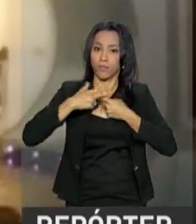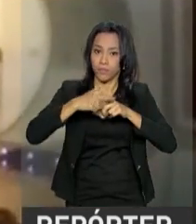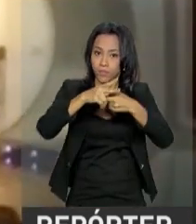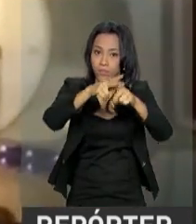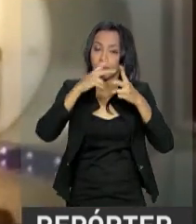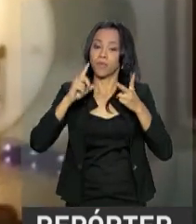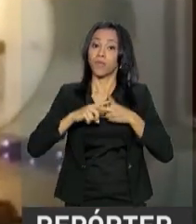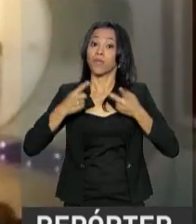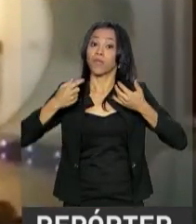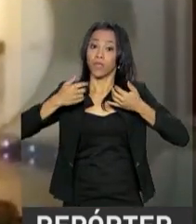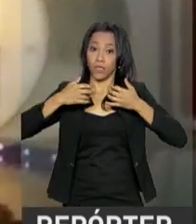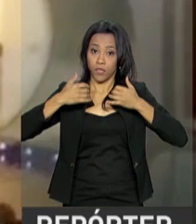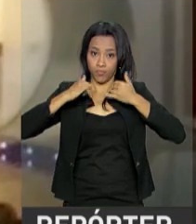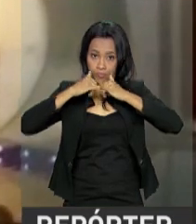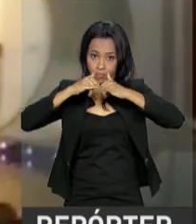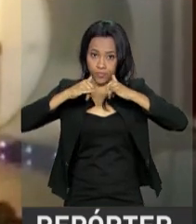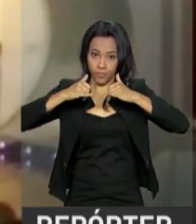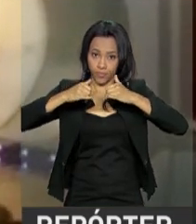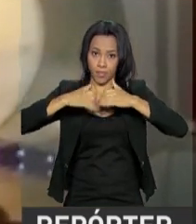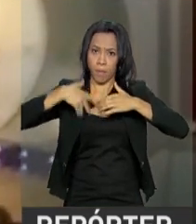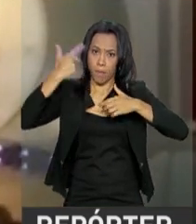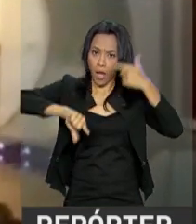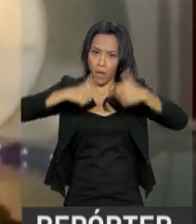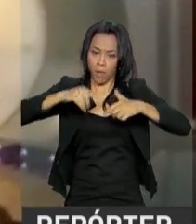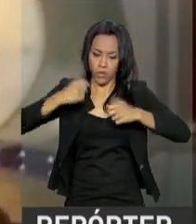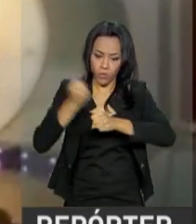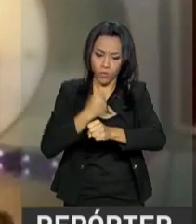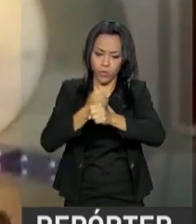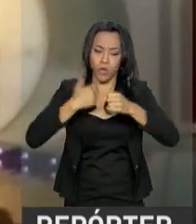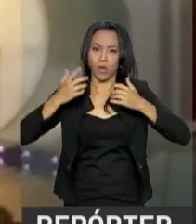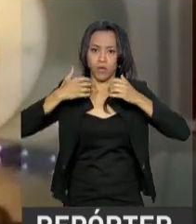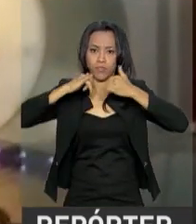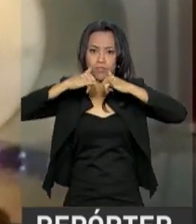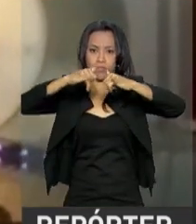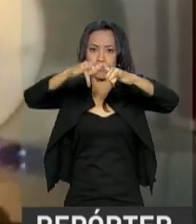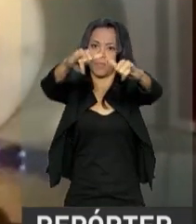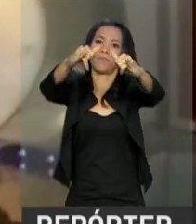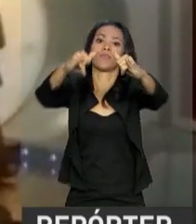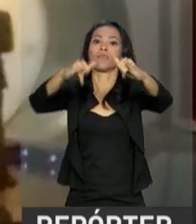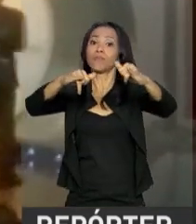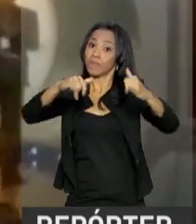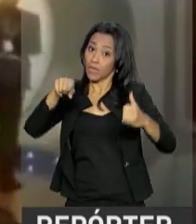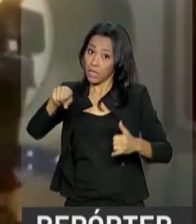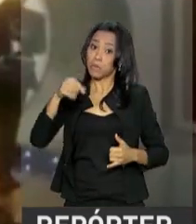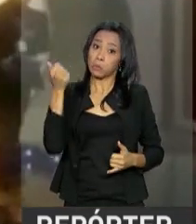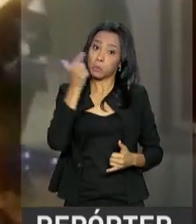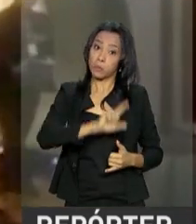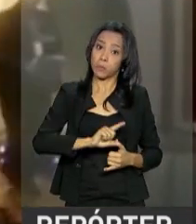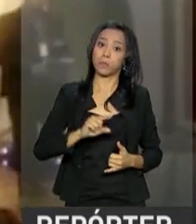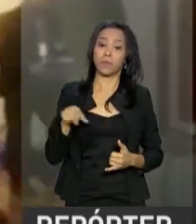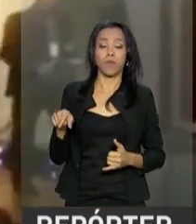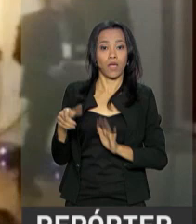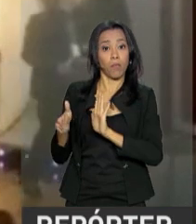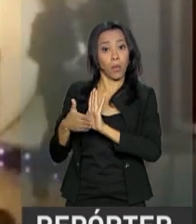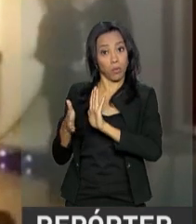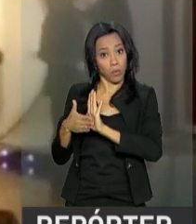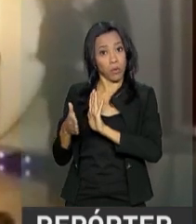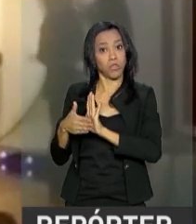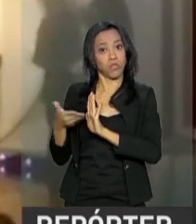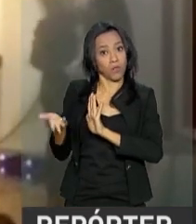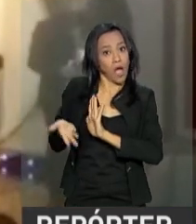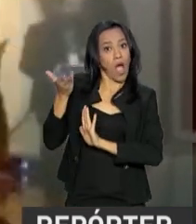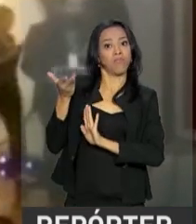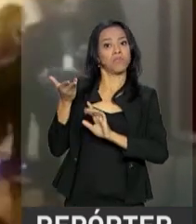de transmissão e das subestações de energia bem abaixo do que o proposto pela Agência Nacional de